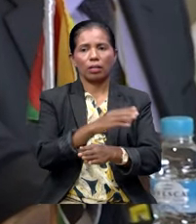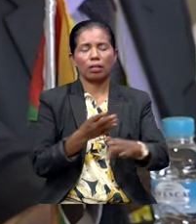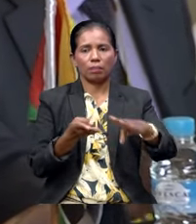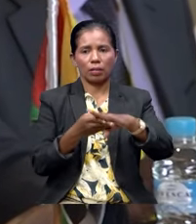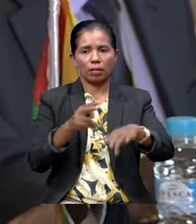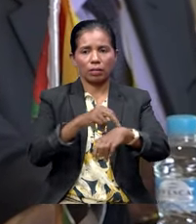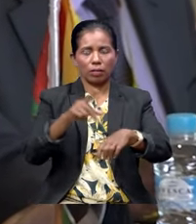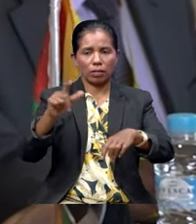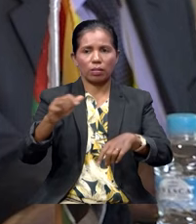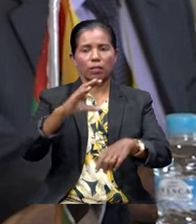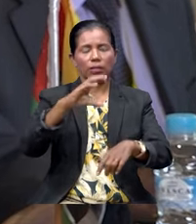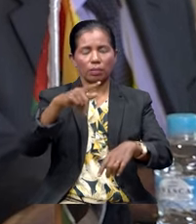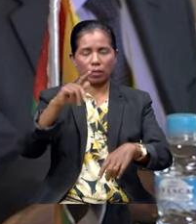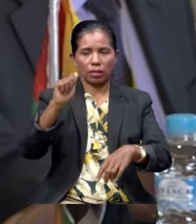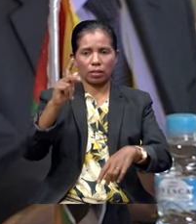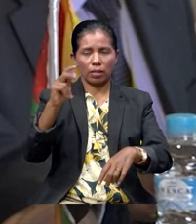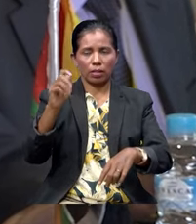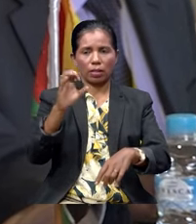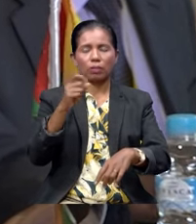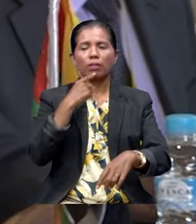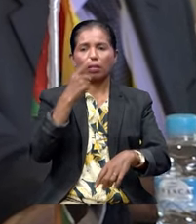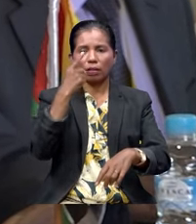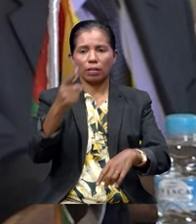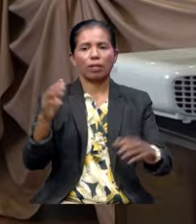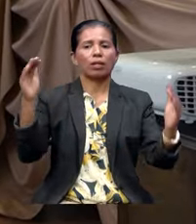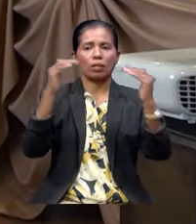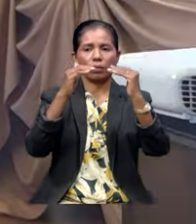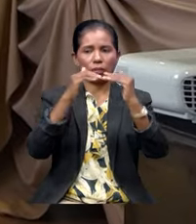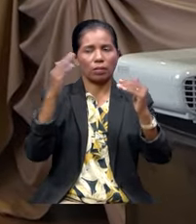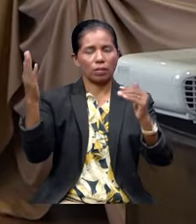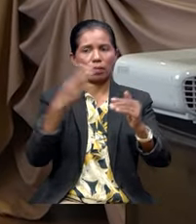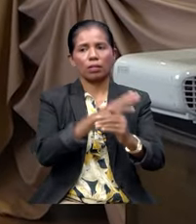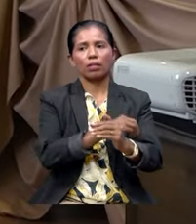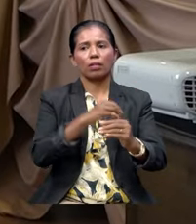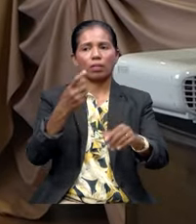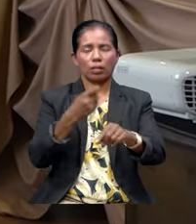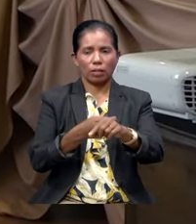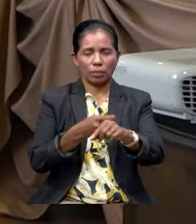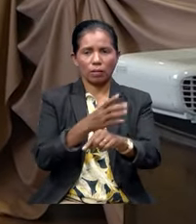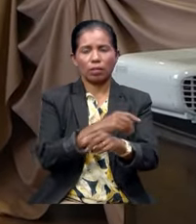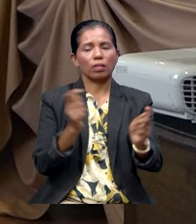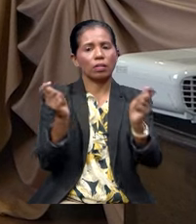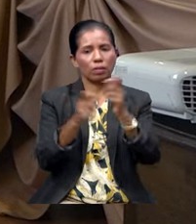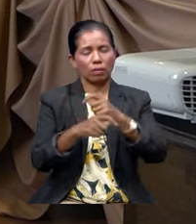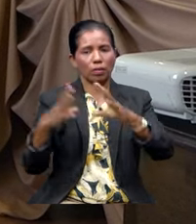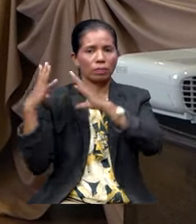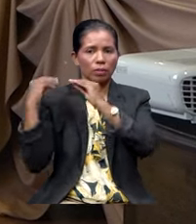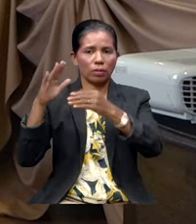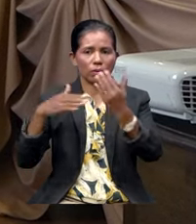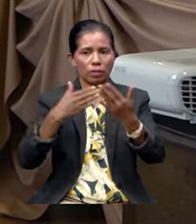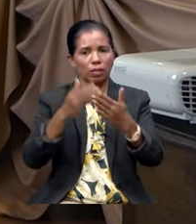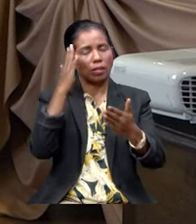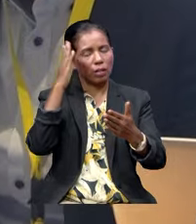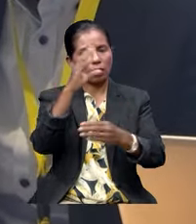Nacional Angola, Sebastião Franque Banganga Hateten, encontro idane, constitui momento e dá se troca experiência Sira, no conhecimento